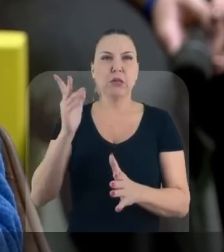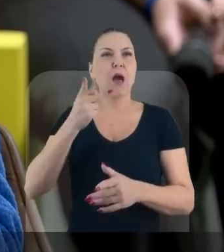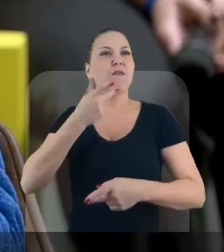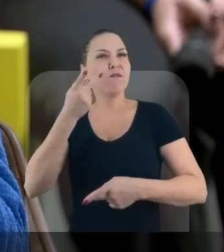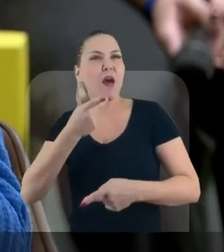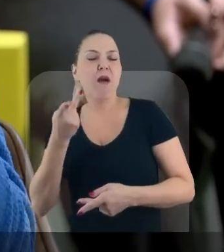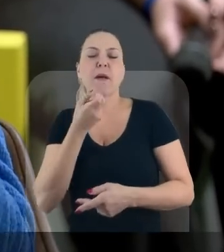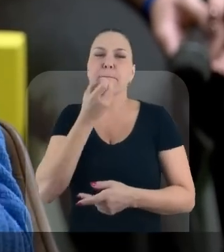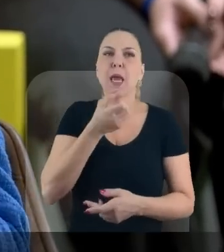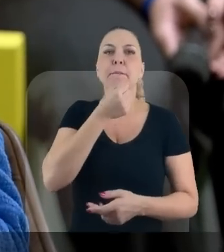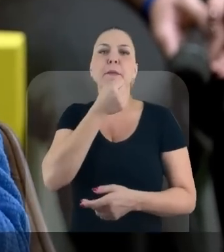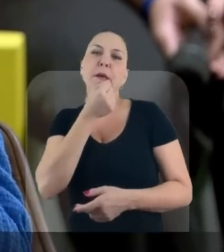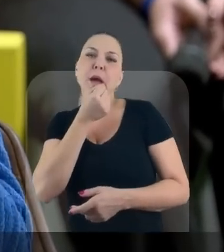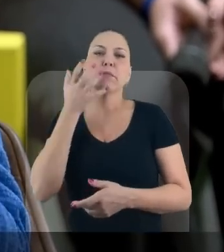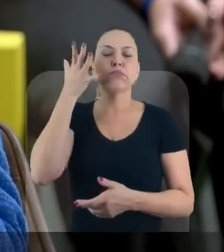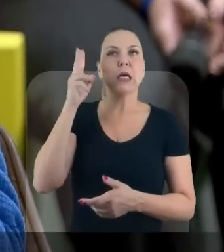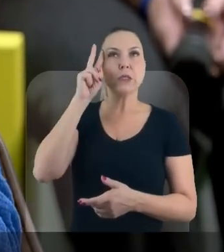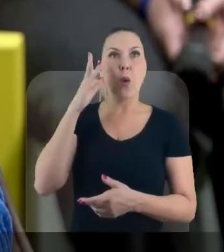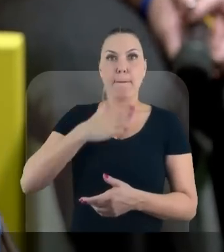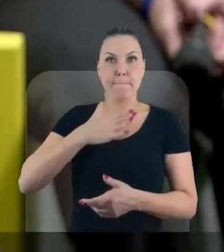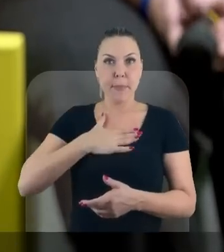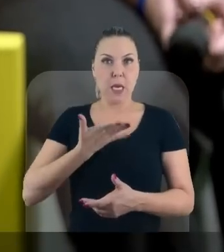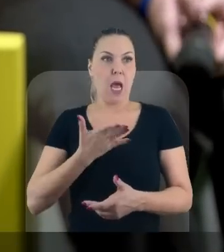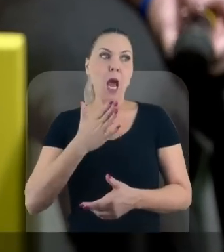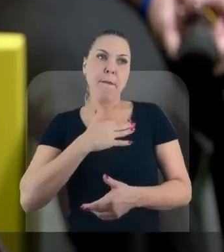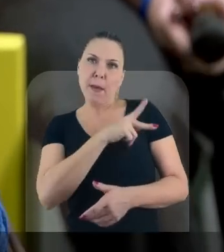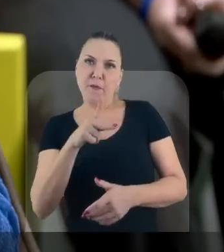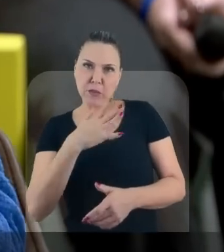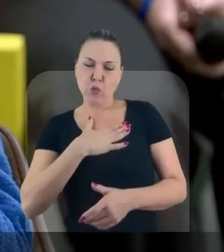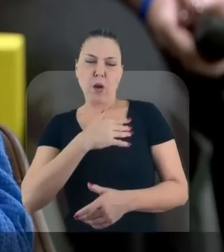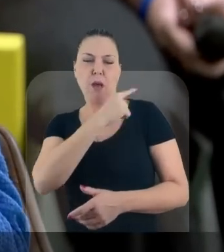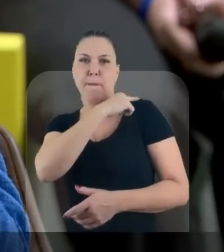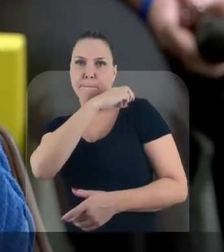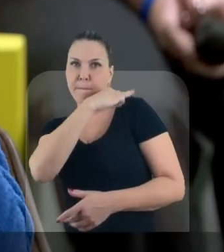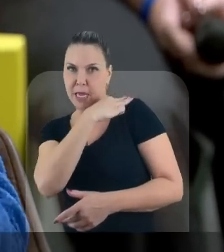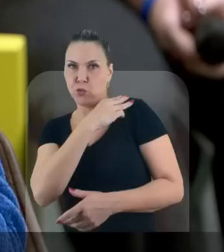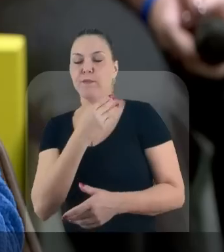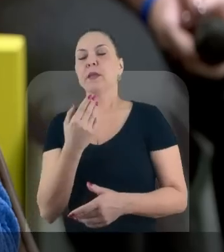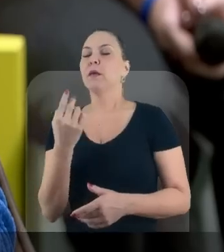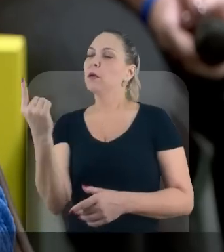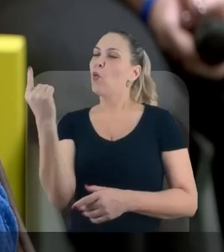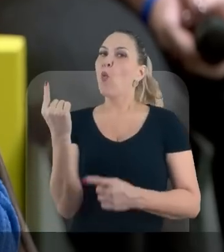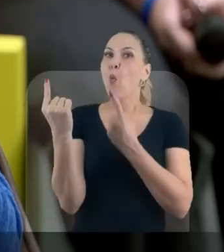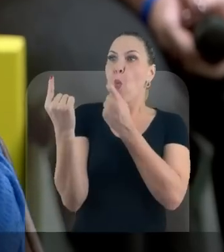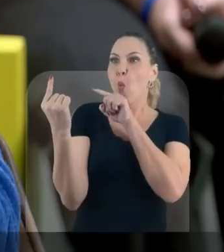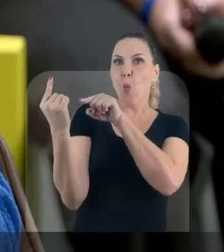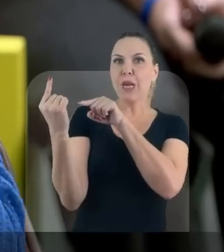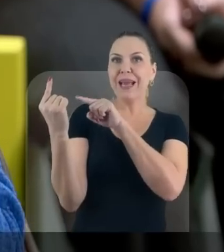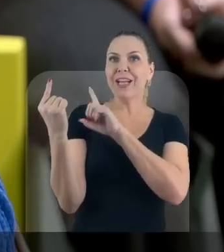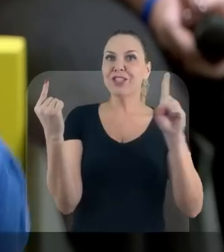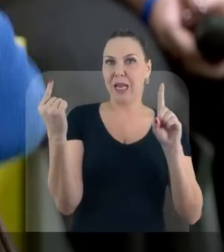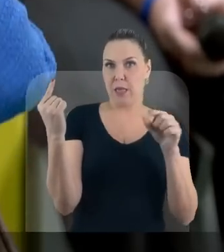muito bem, tinha uma bagagem aí da minha história e tal, e minha professora do ensino médio veio falar comigo. Ela era a única